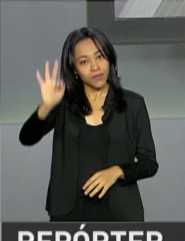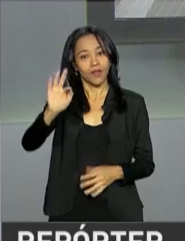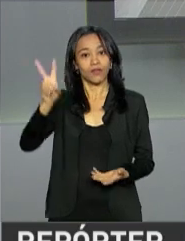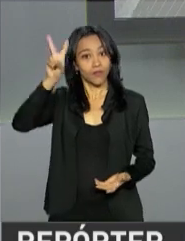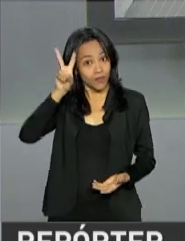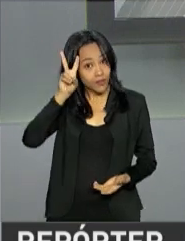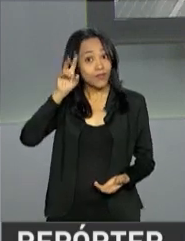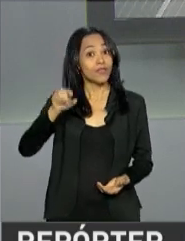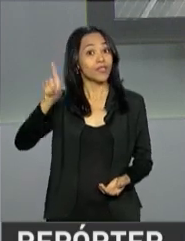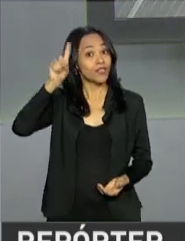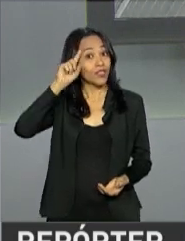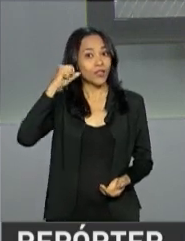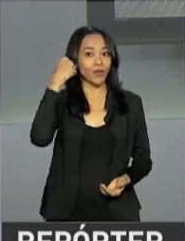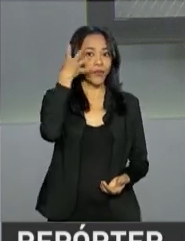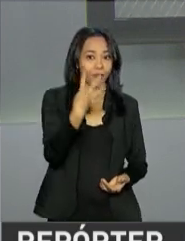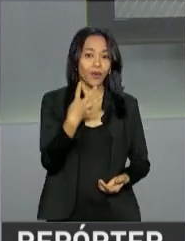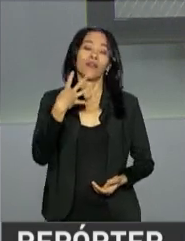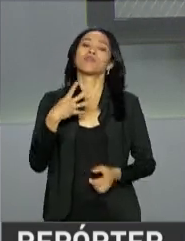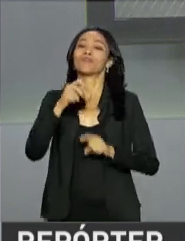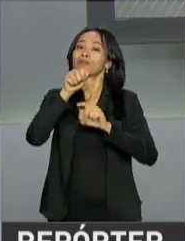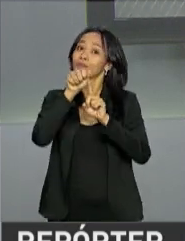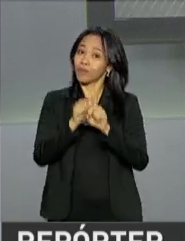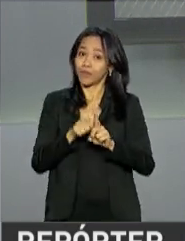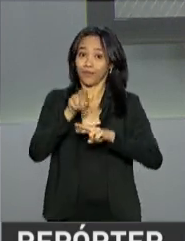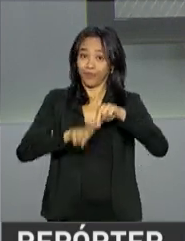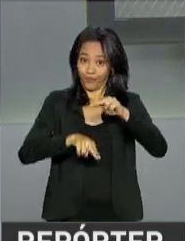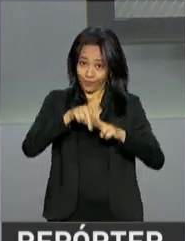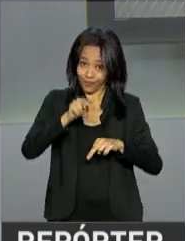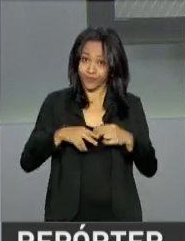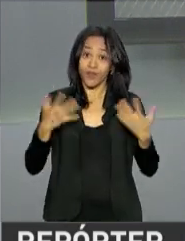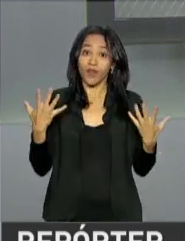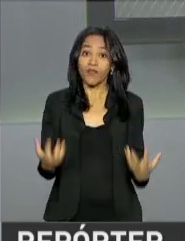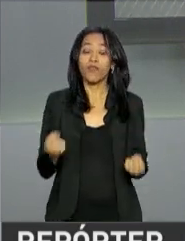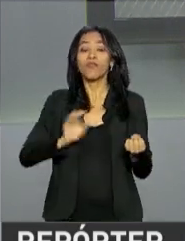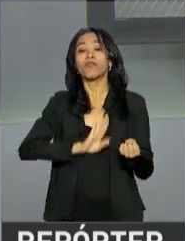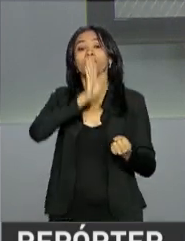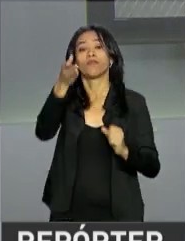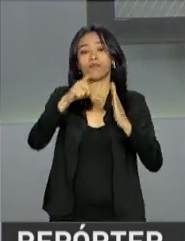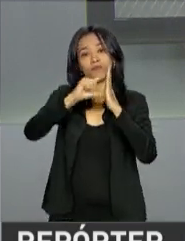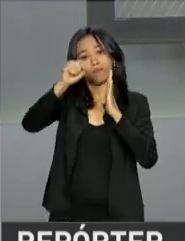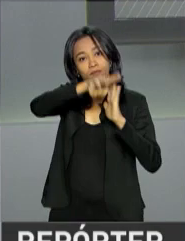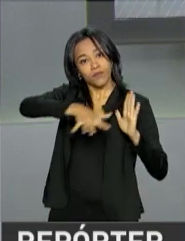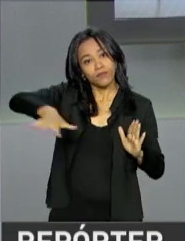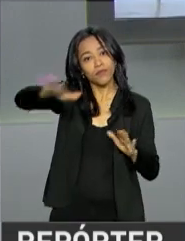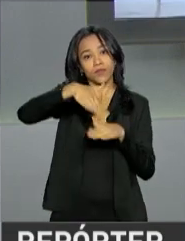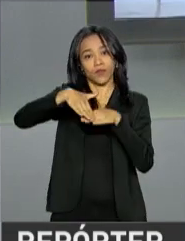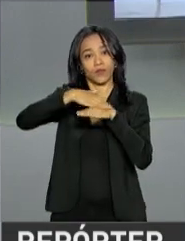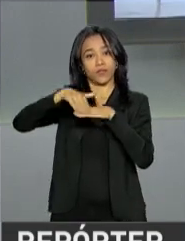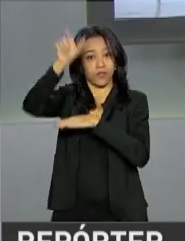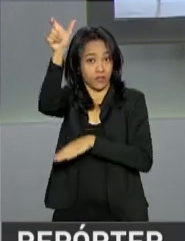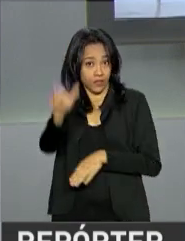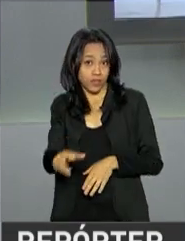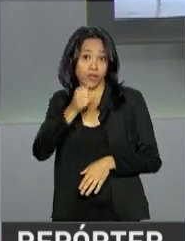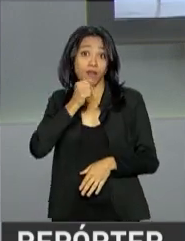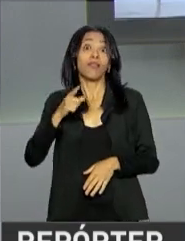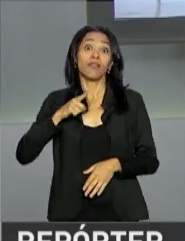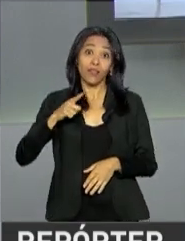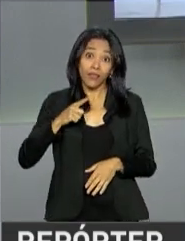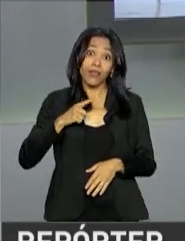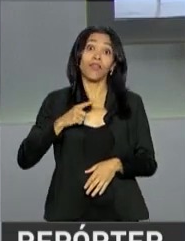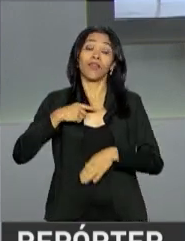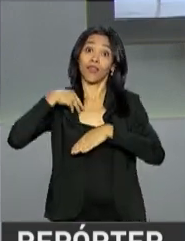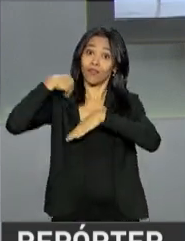desta segunda-feira dia 4 de junho e vamos direto ao palácio do planalto conversar com o repórter me pereira que traz ao vivo informações